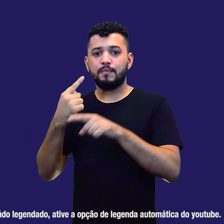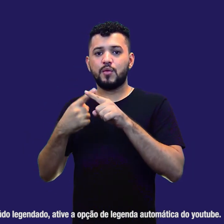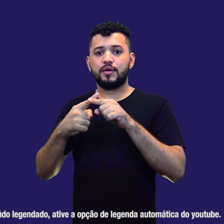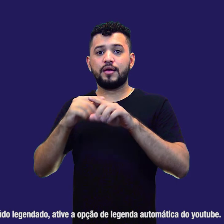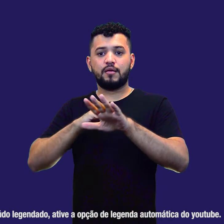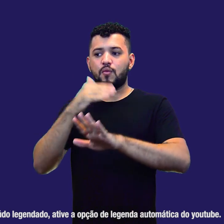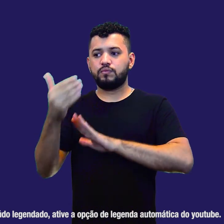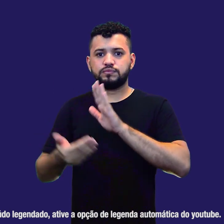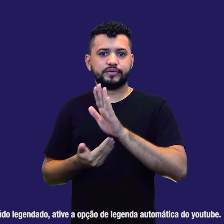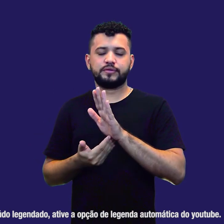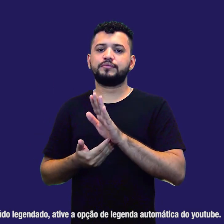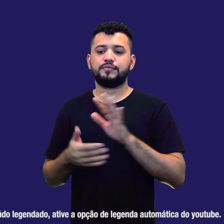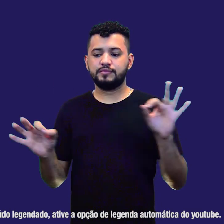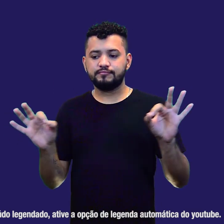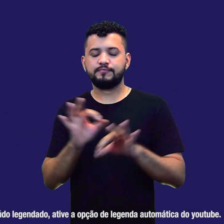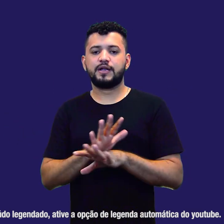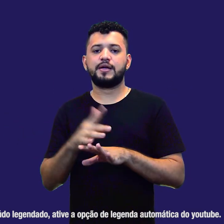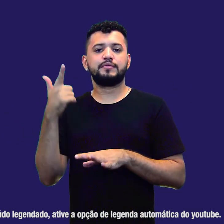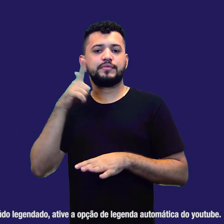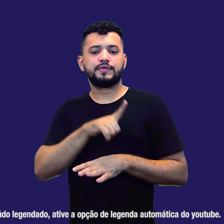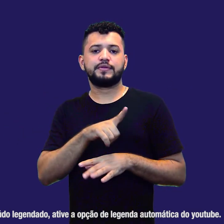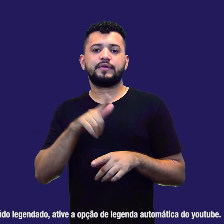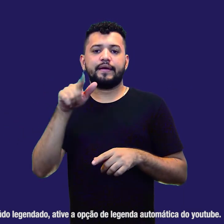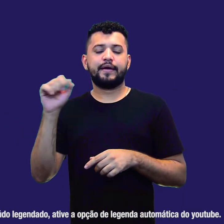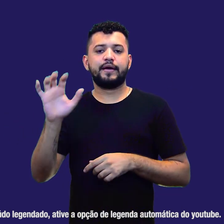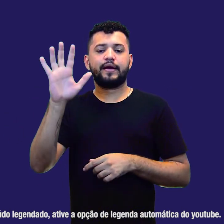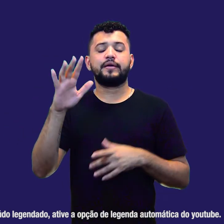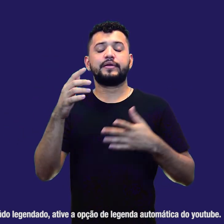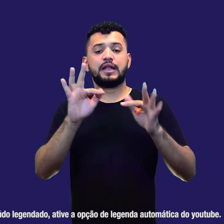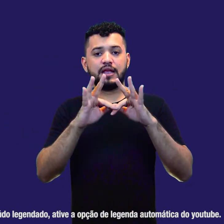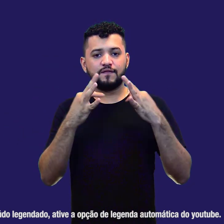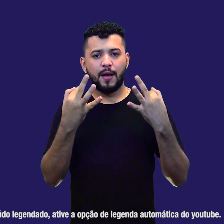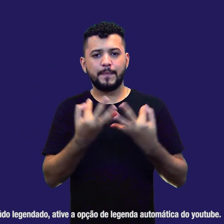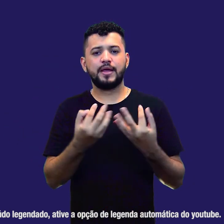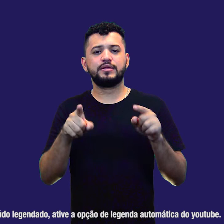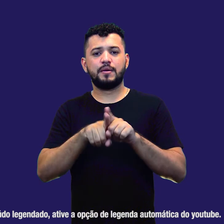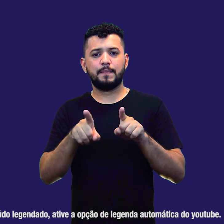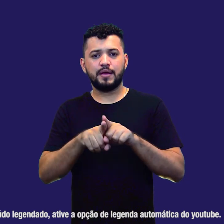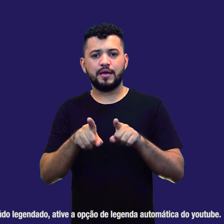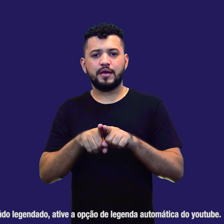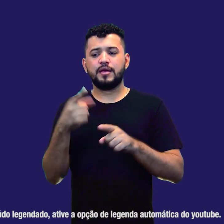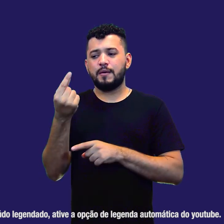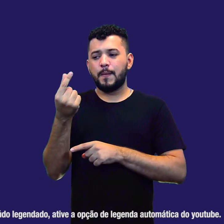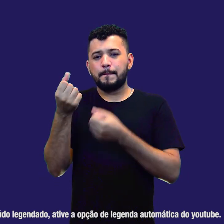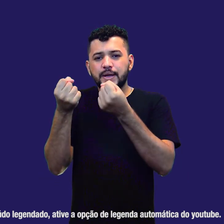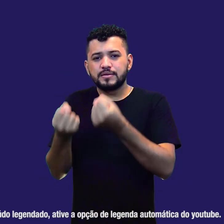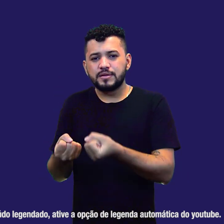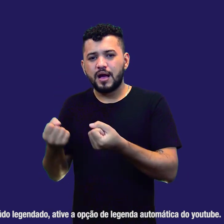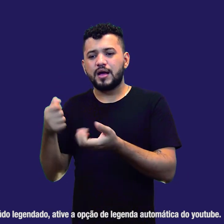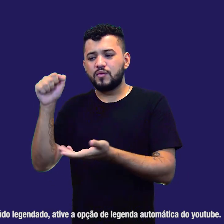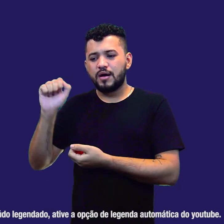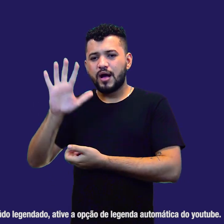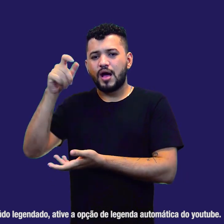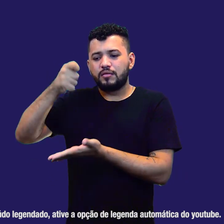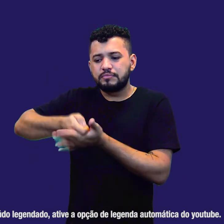conseguir. Então, a gente tem famílias sobrecarregadas financeiramente também. E